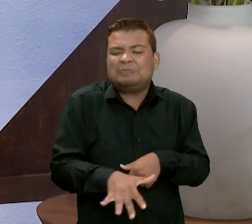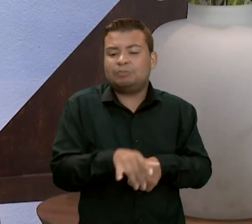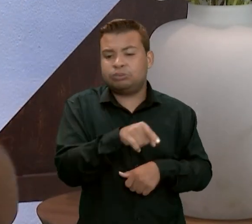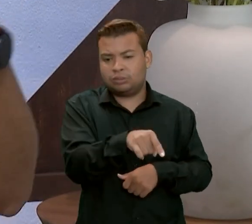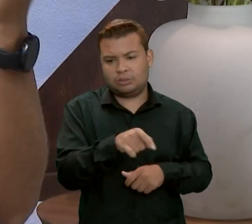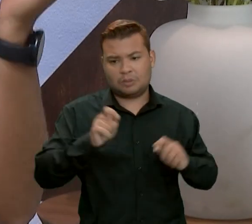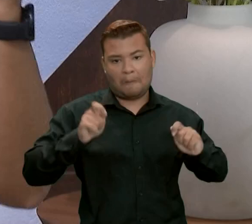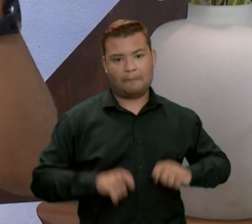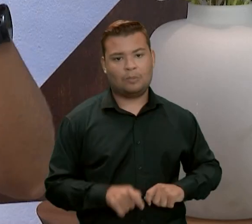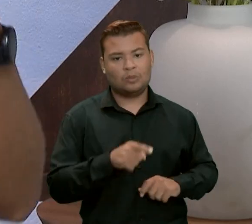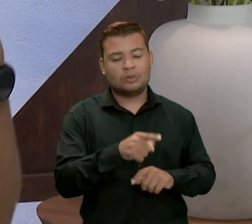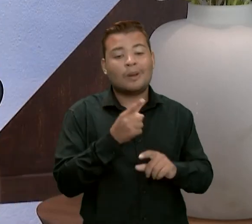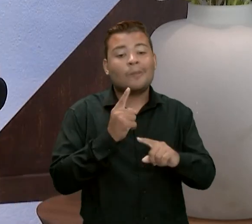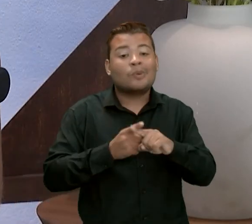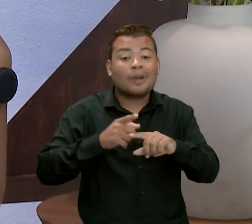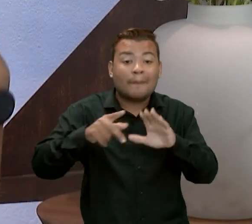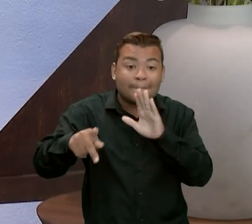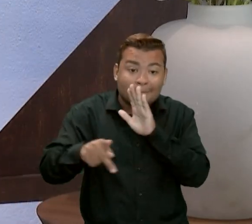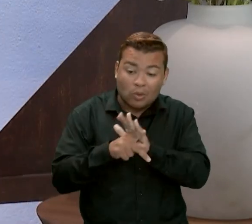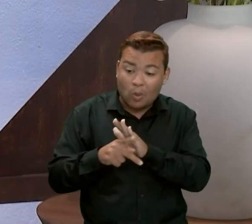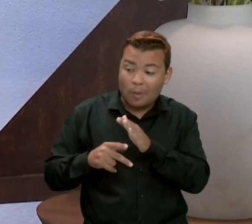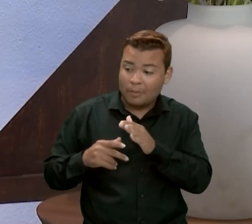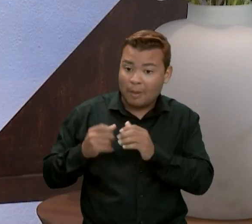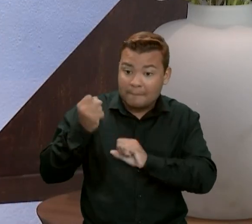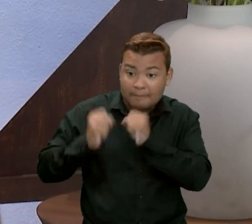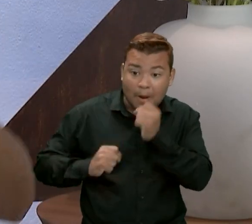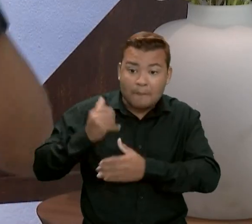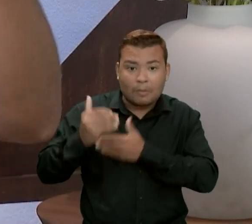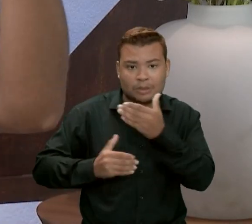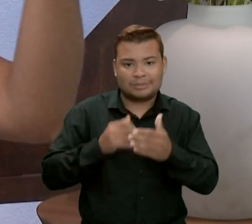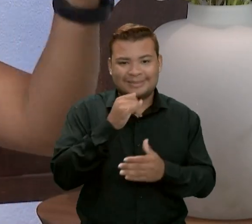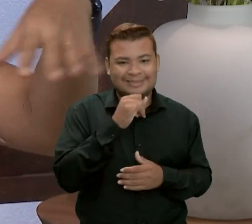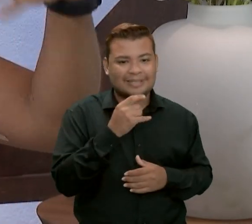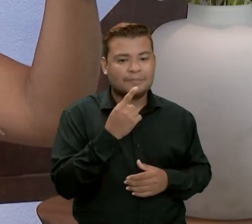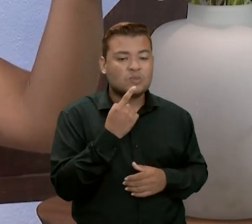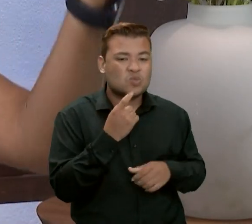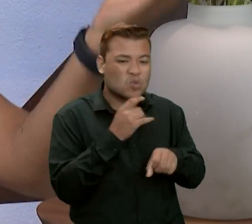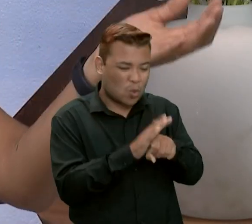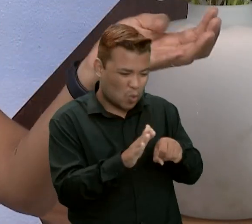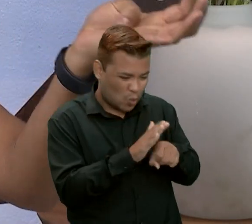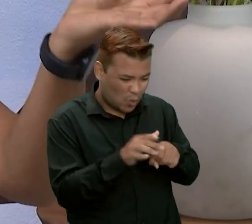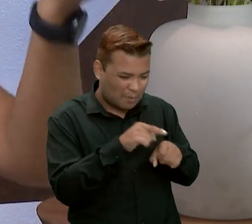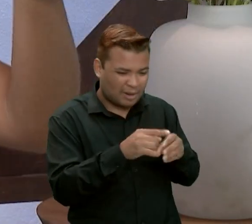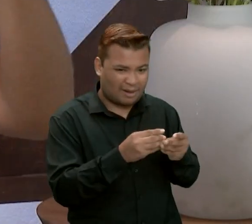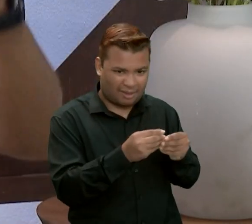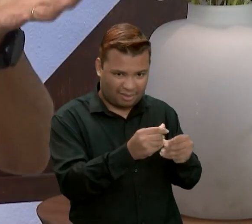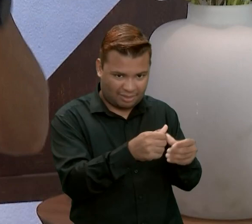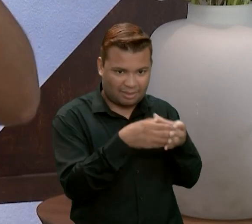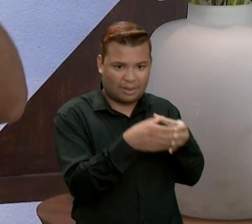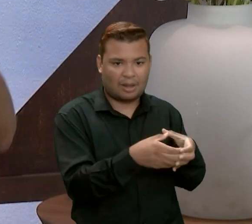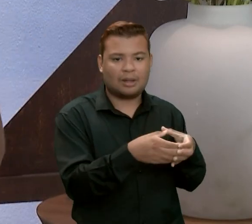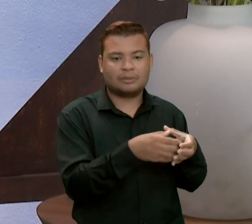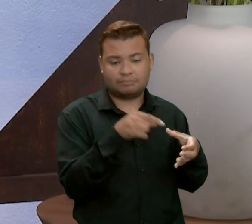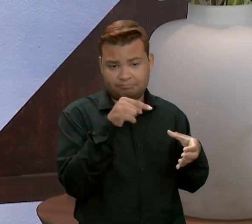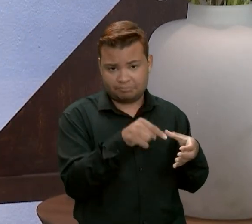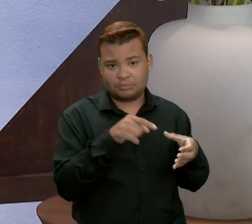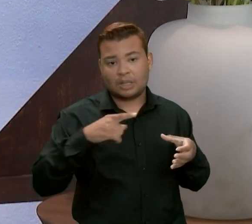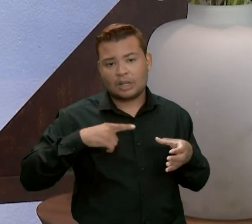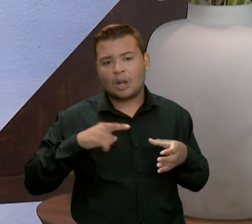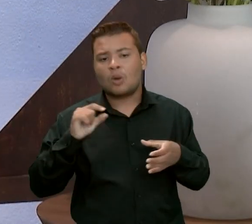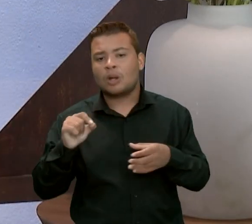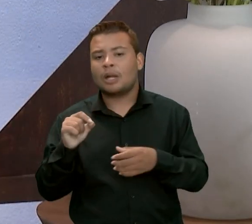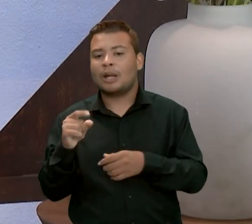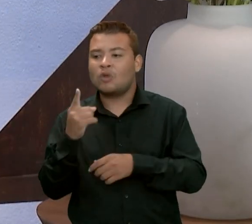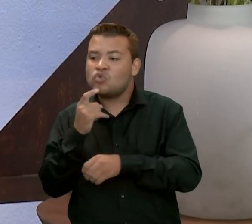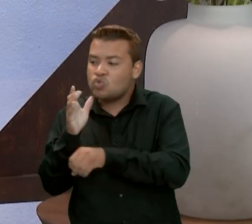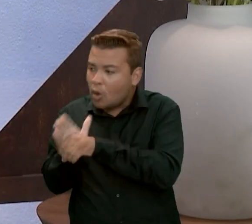ou não decorrente do processamento. Então vamos pensar no extrato de tomate. O tomate é colhido, né? Então, durante essas etapas, até ele